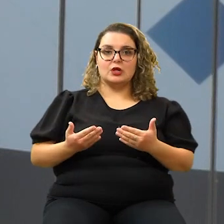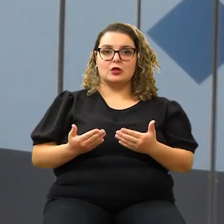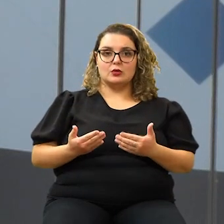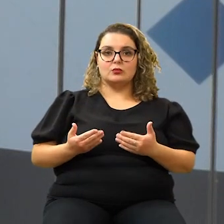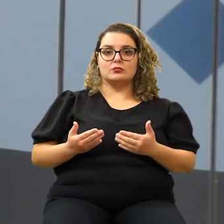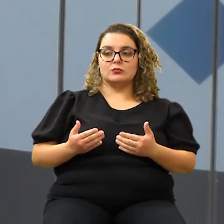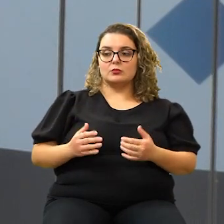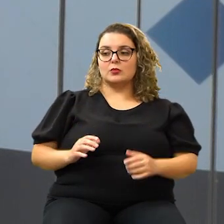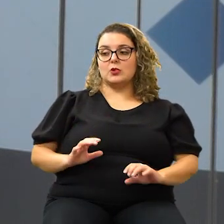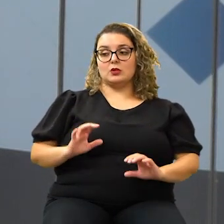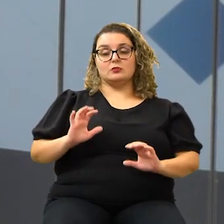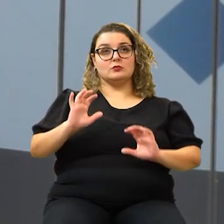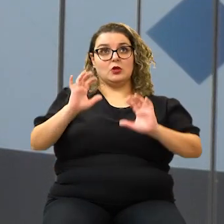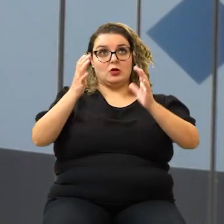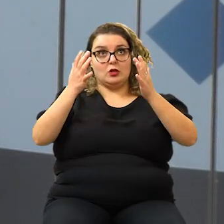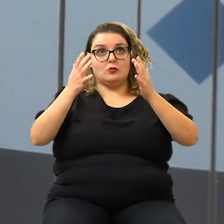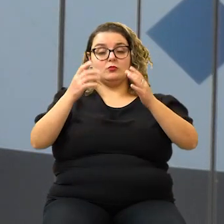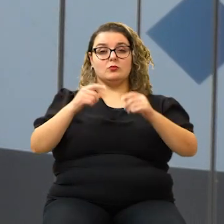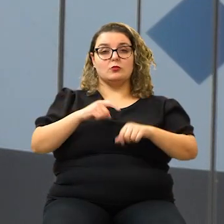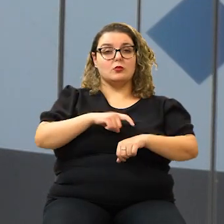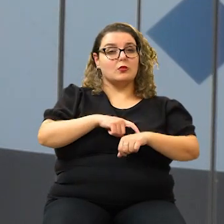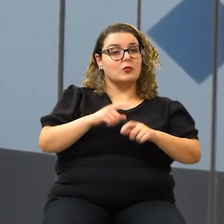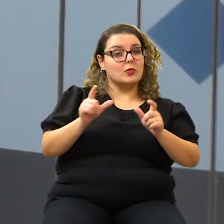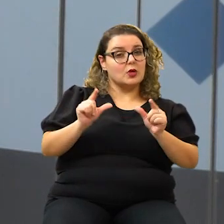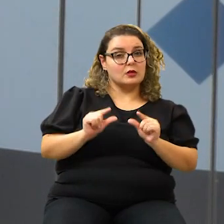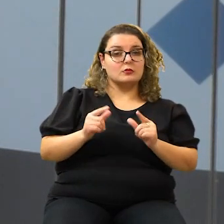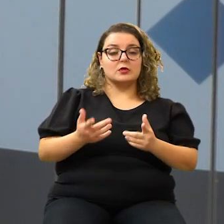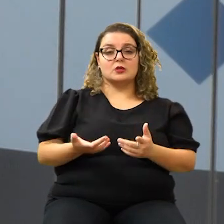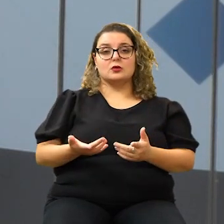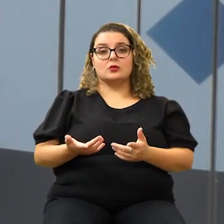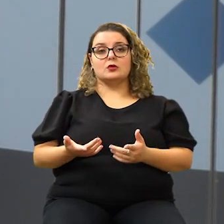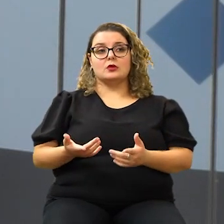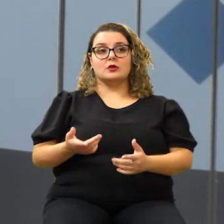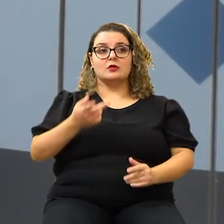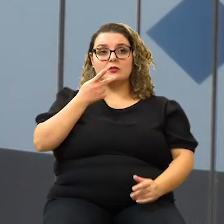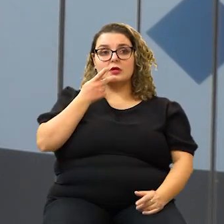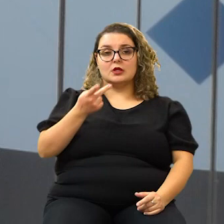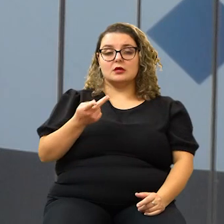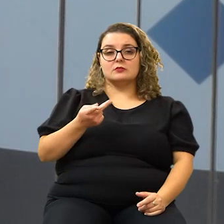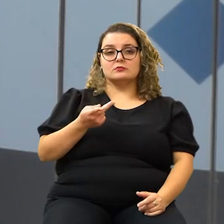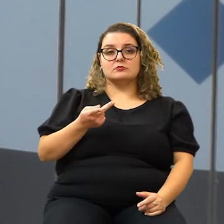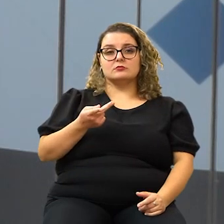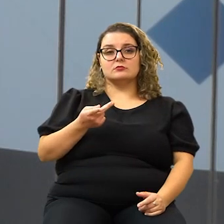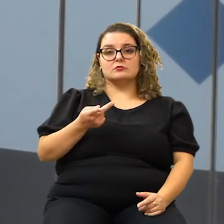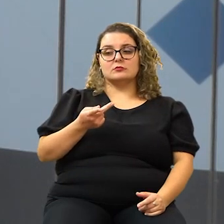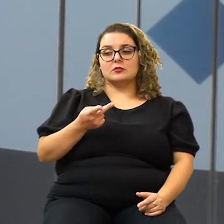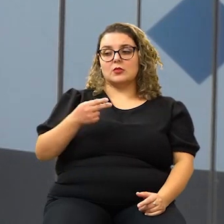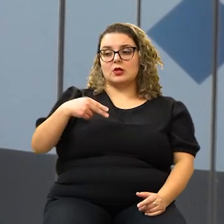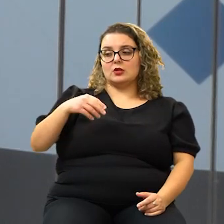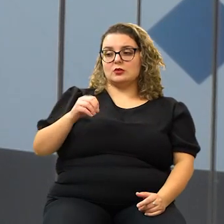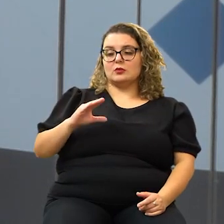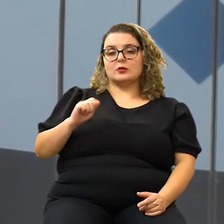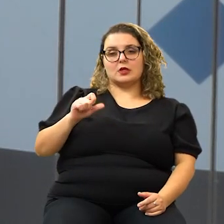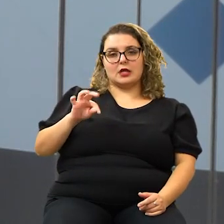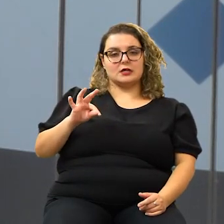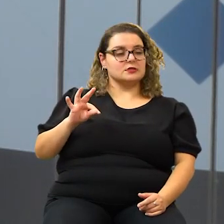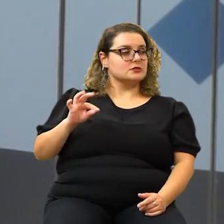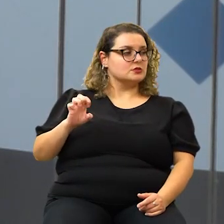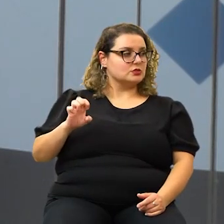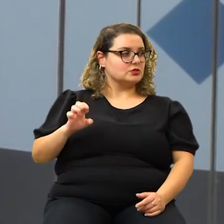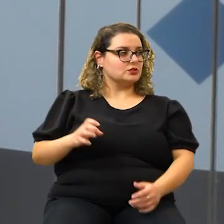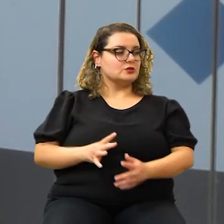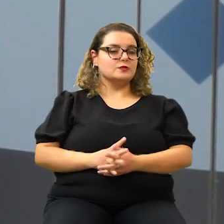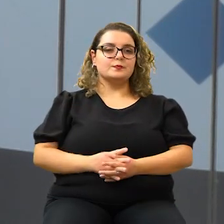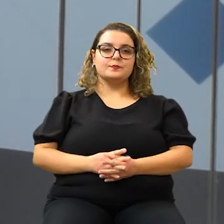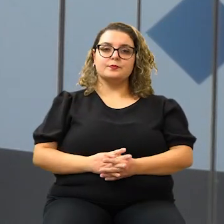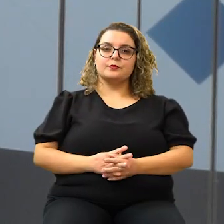curto prazo, que essa previsão que a gente chama de nowcast, né? Ou que simula